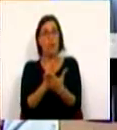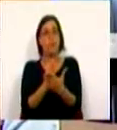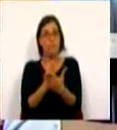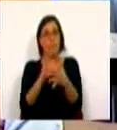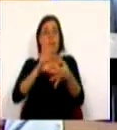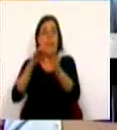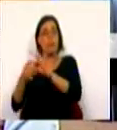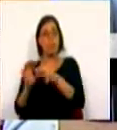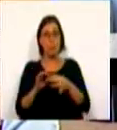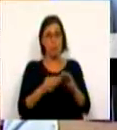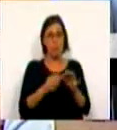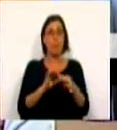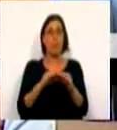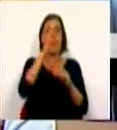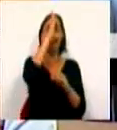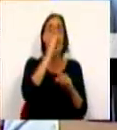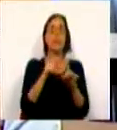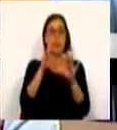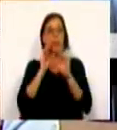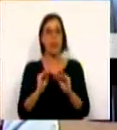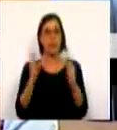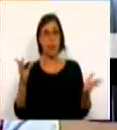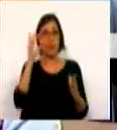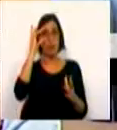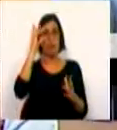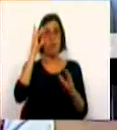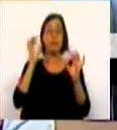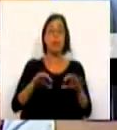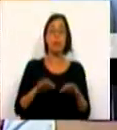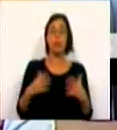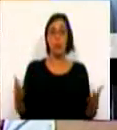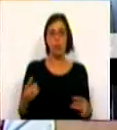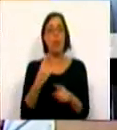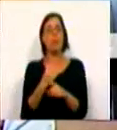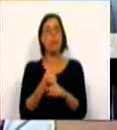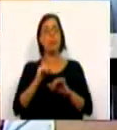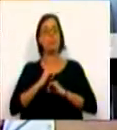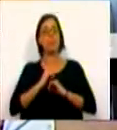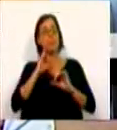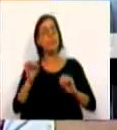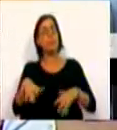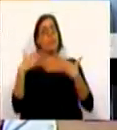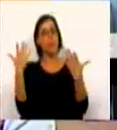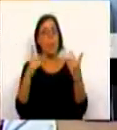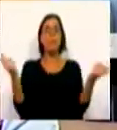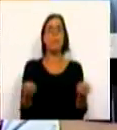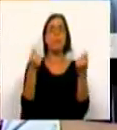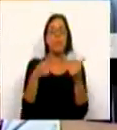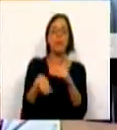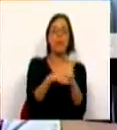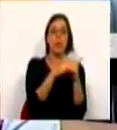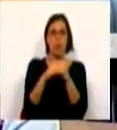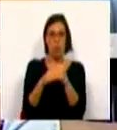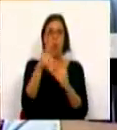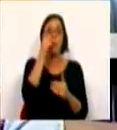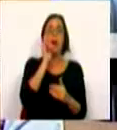em articulação com o Ministério da Educação. Finalmente, é também uma das nossas prioridades a promoção da igualdade